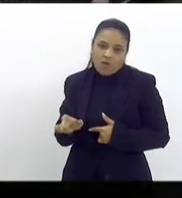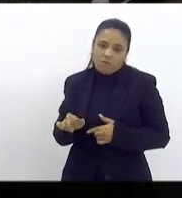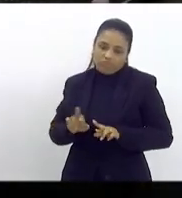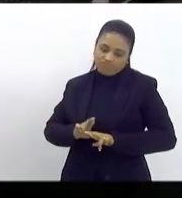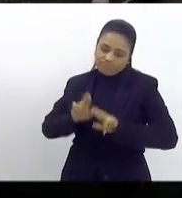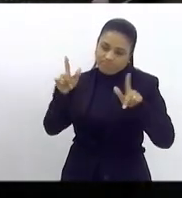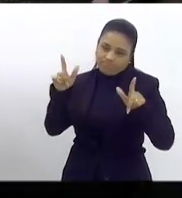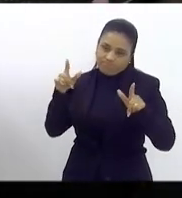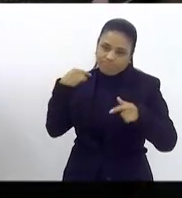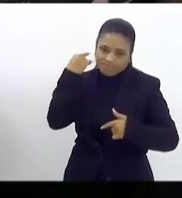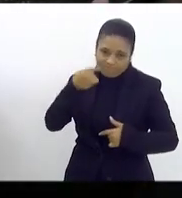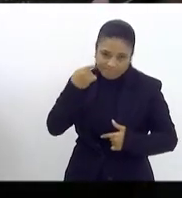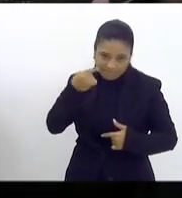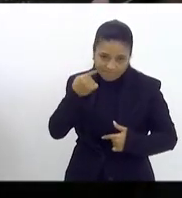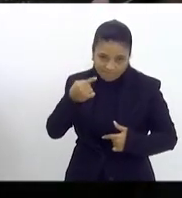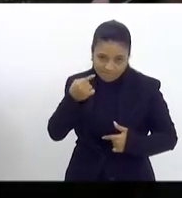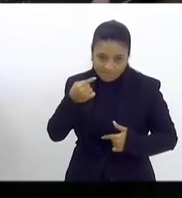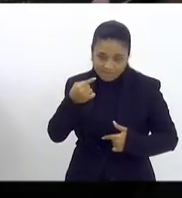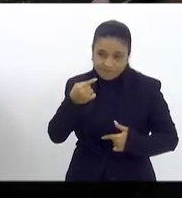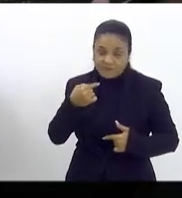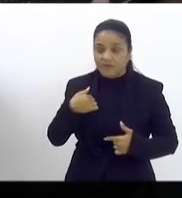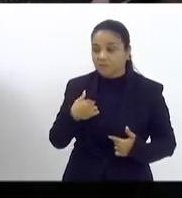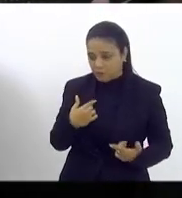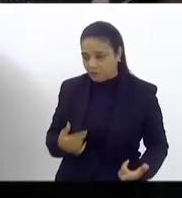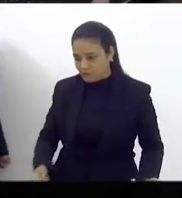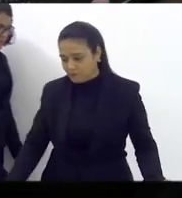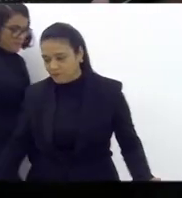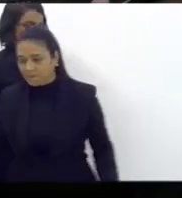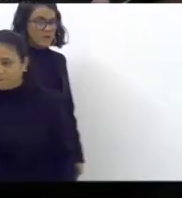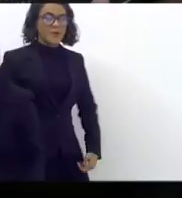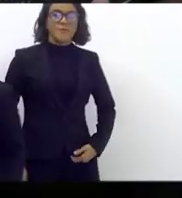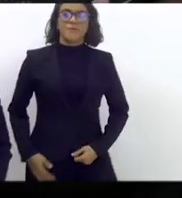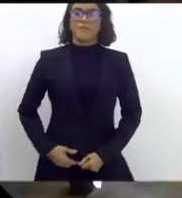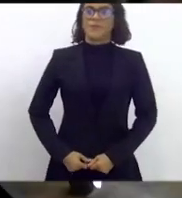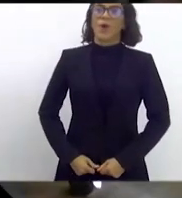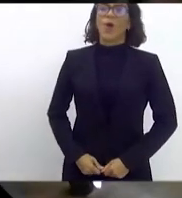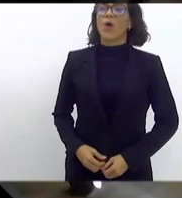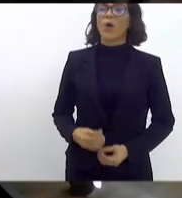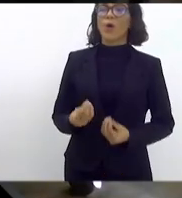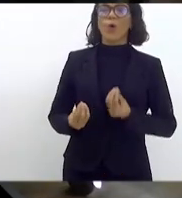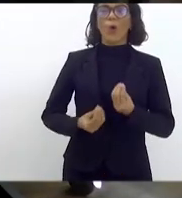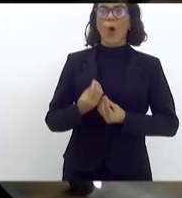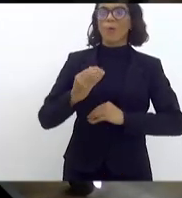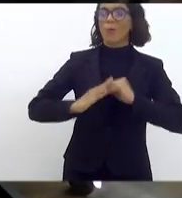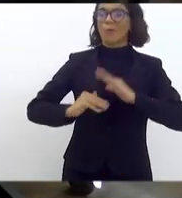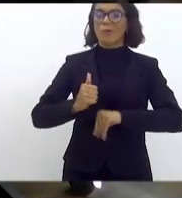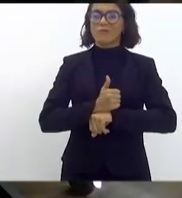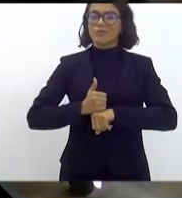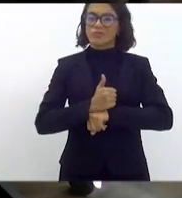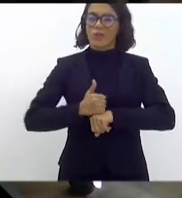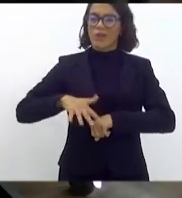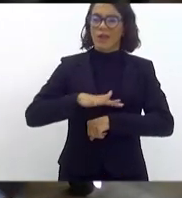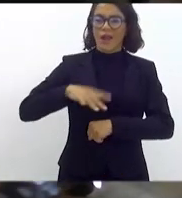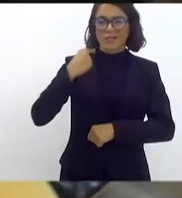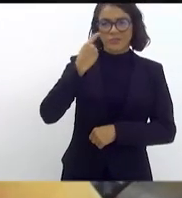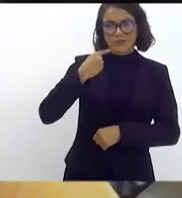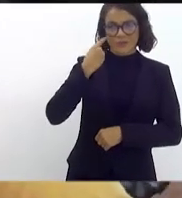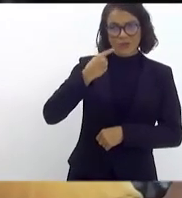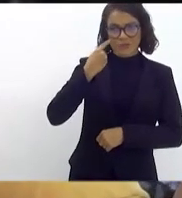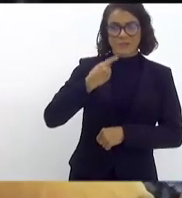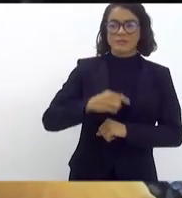do seu cliente, porque senão retiraria, perfeito, de mim toda a liberdade de atuação como profissional da advocacia. Não, perfeito. Tanto